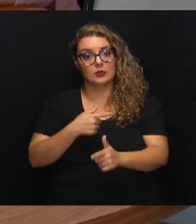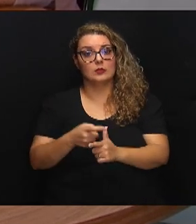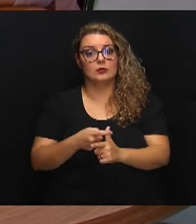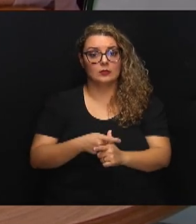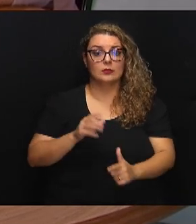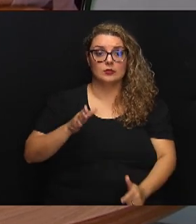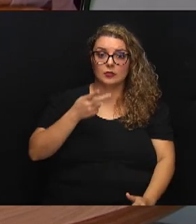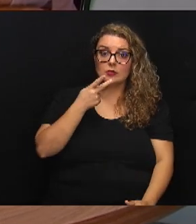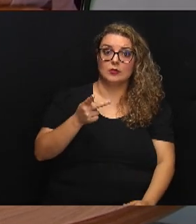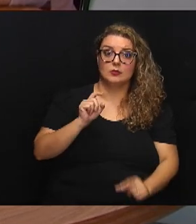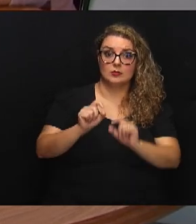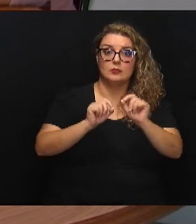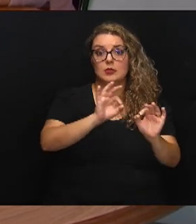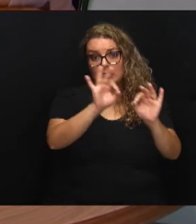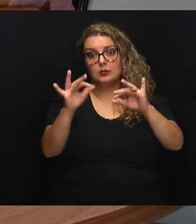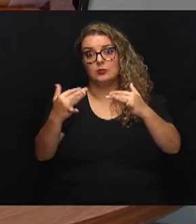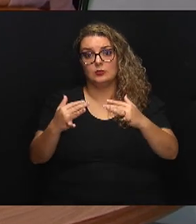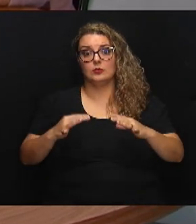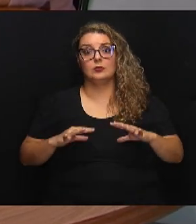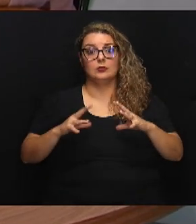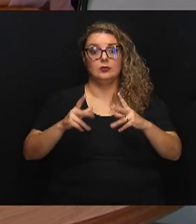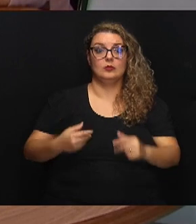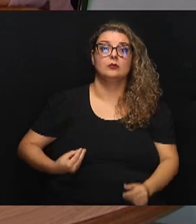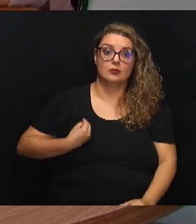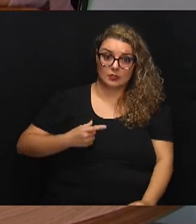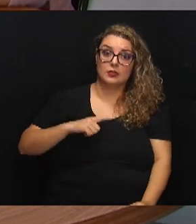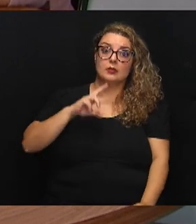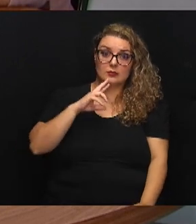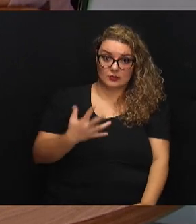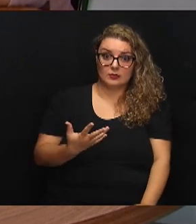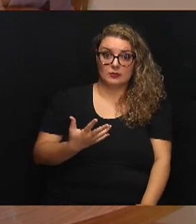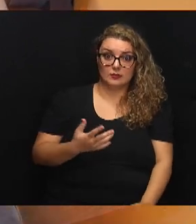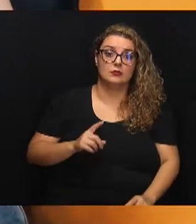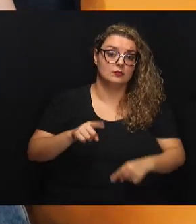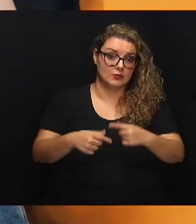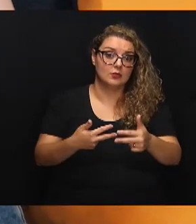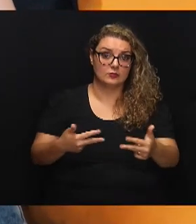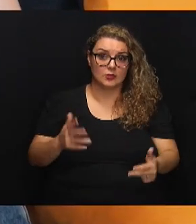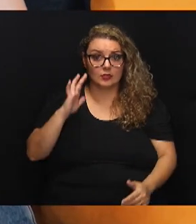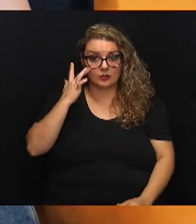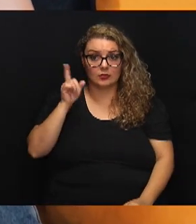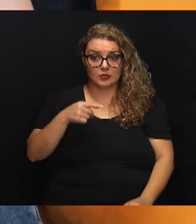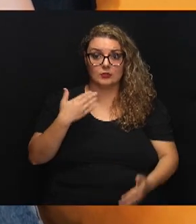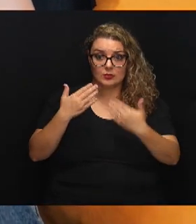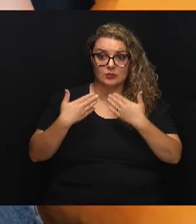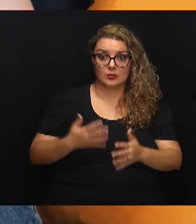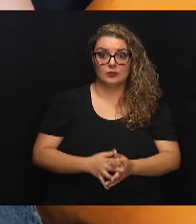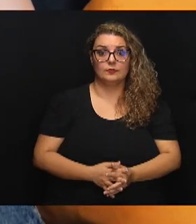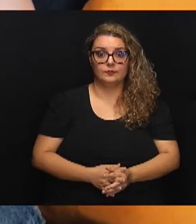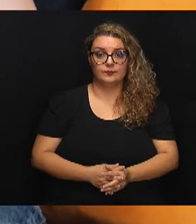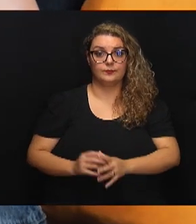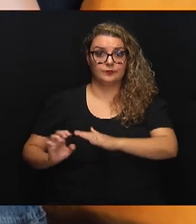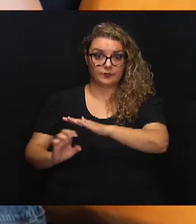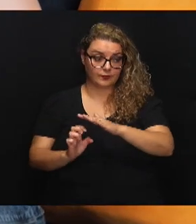aqui para quem está nos assistindo. Tudo na vida tem solução. E o outro passo que eu acho que a gente vai comentar é as empresas para qual você